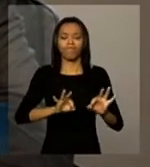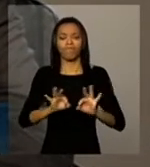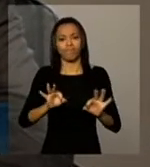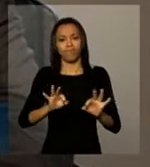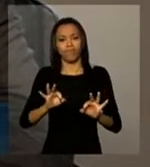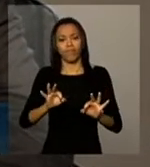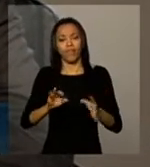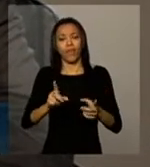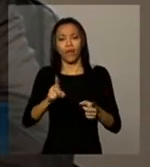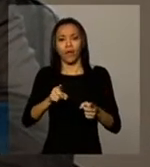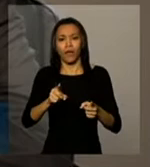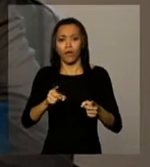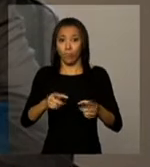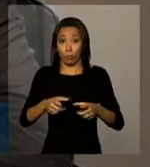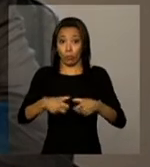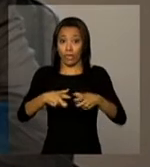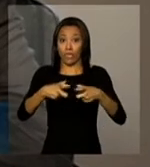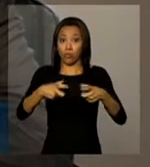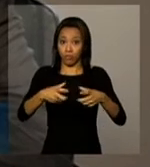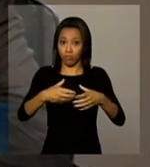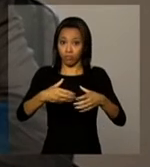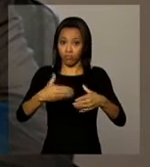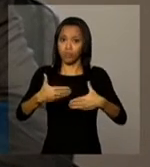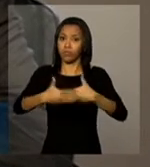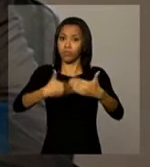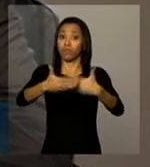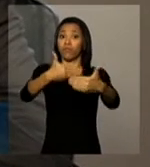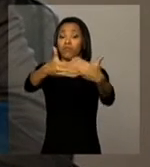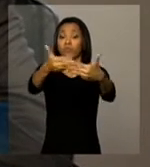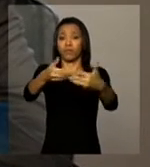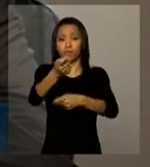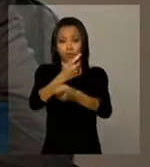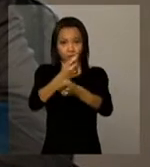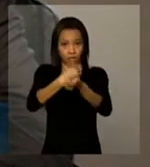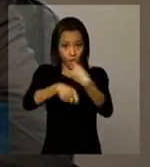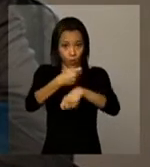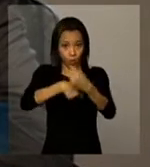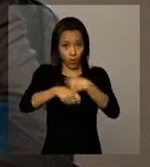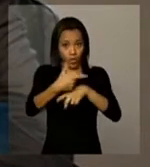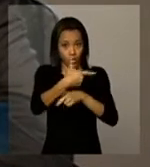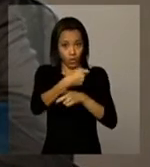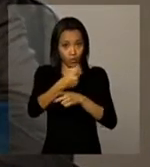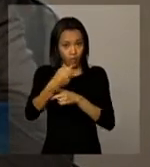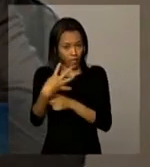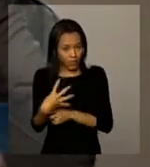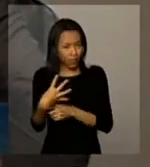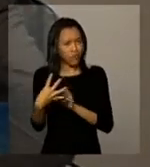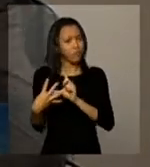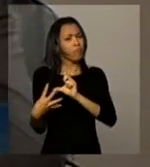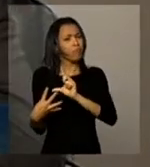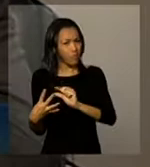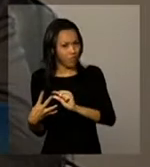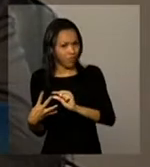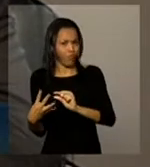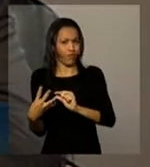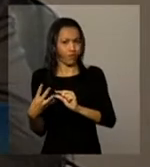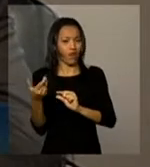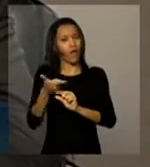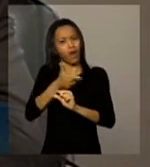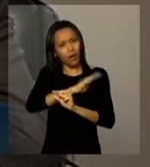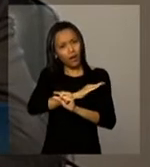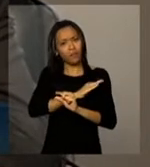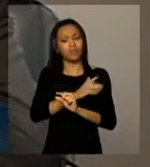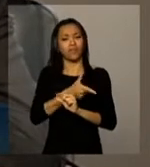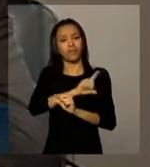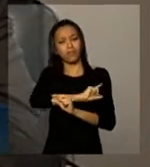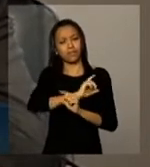crescimento mais moderado da economia em 2014, menor do que aquele que nós havíamos projetado